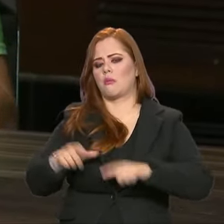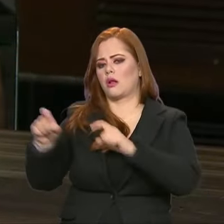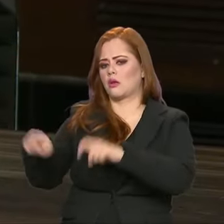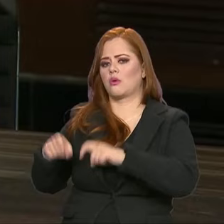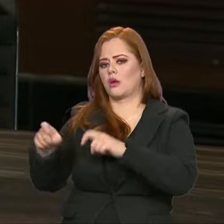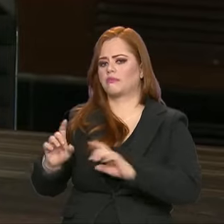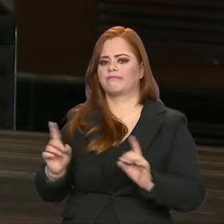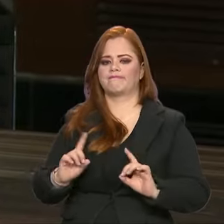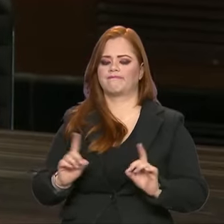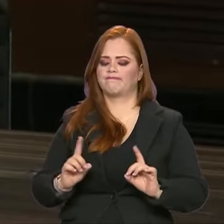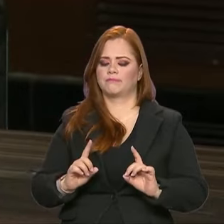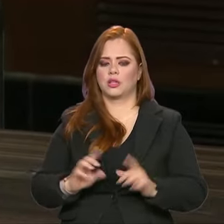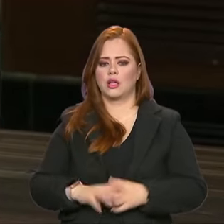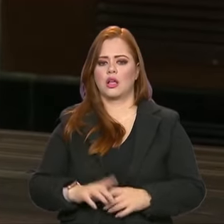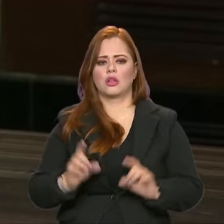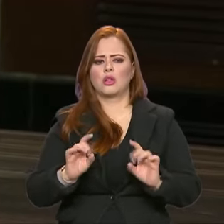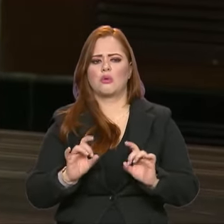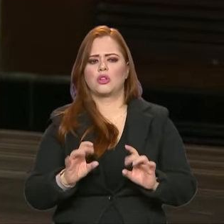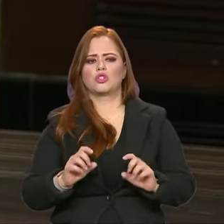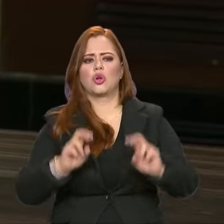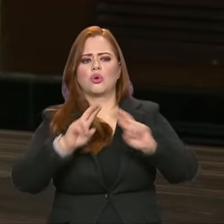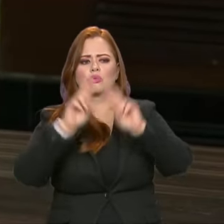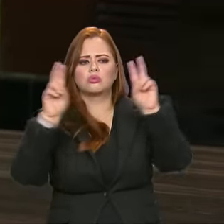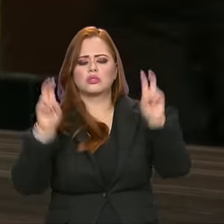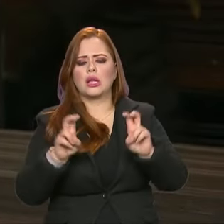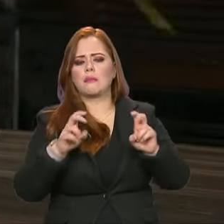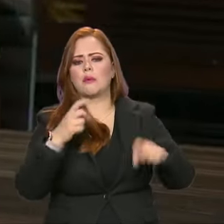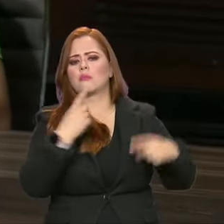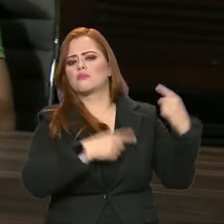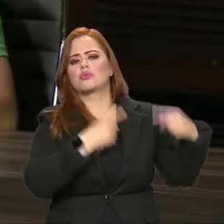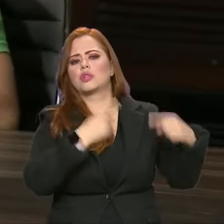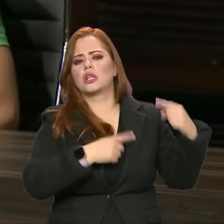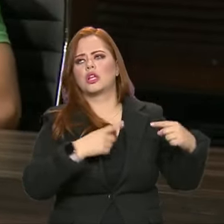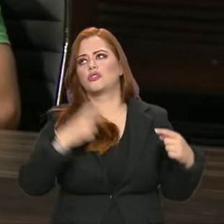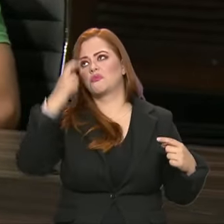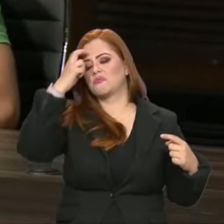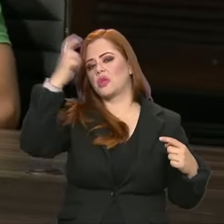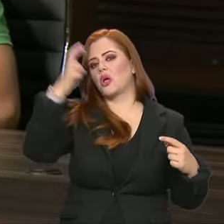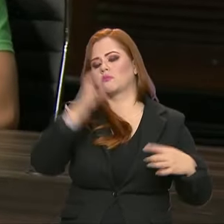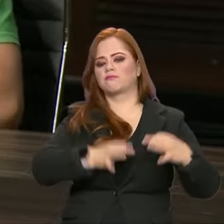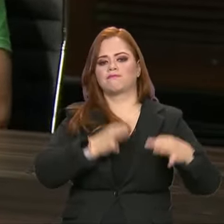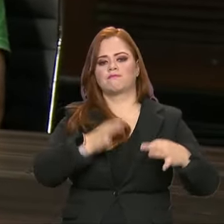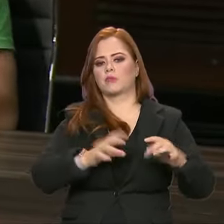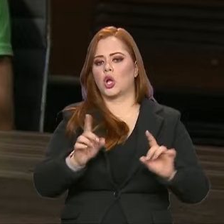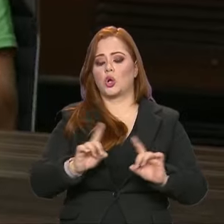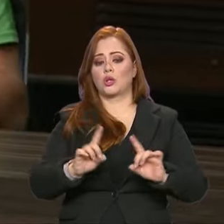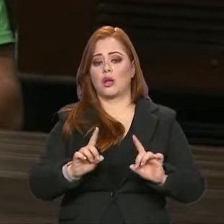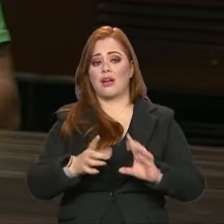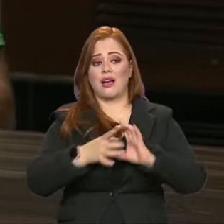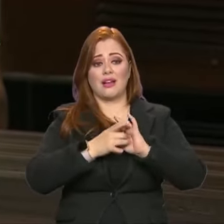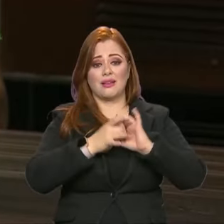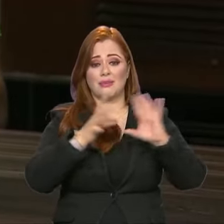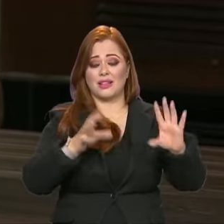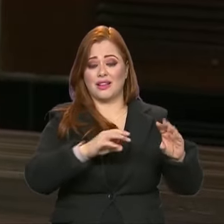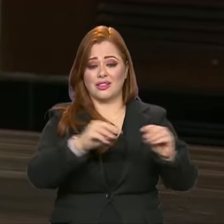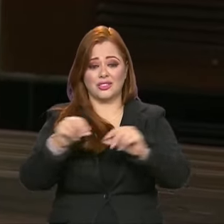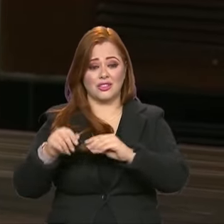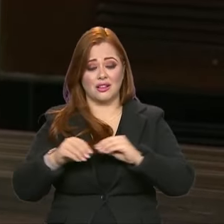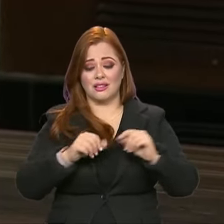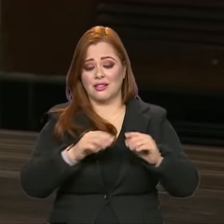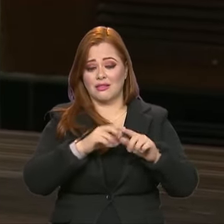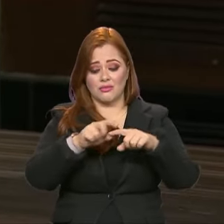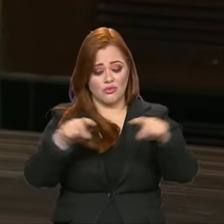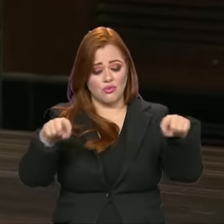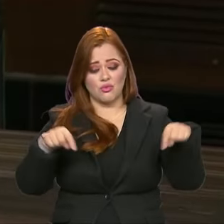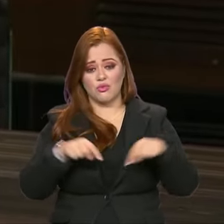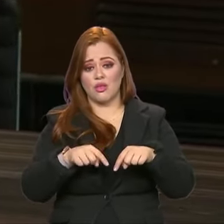social da terra não é assunto de políticos, intelectuais e juristas. A liberdade da terra e a função da